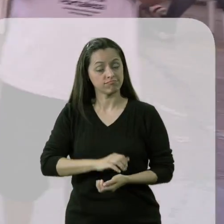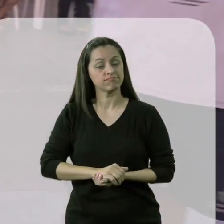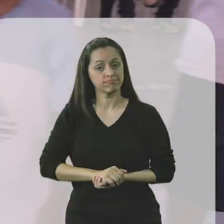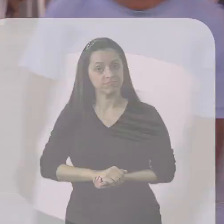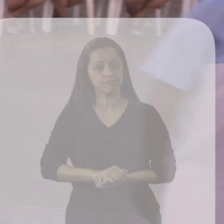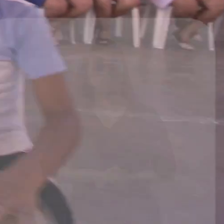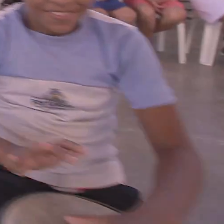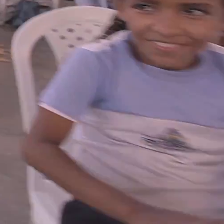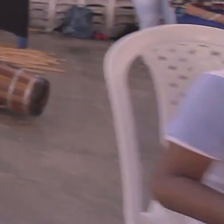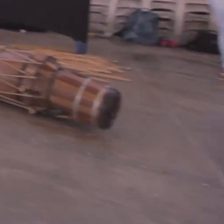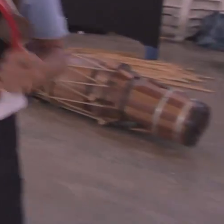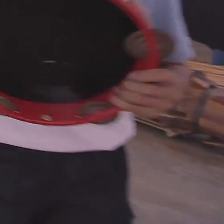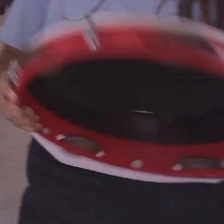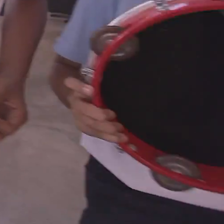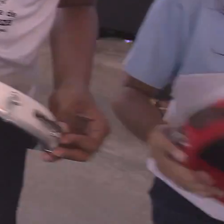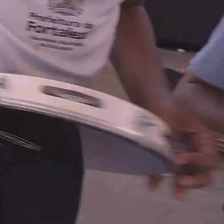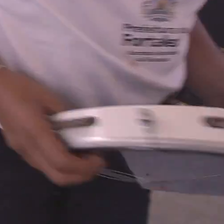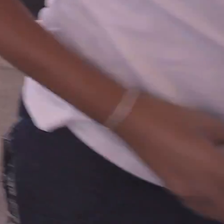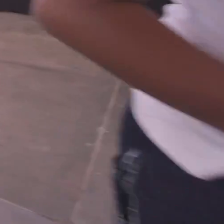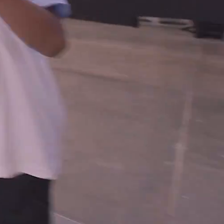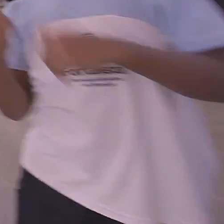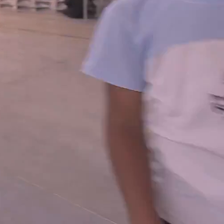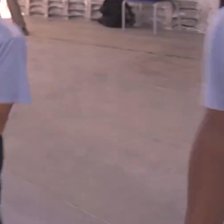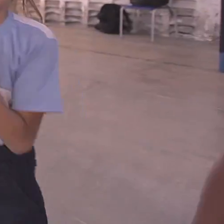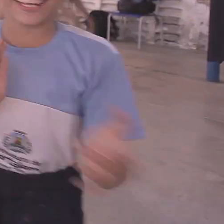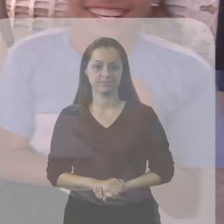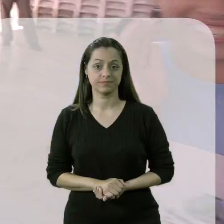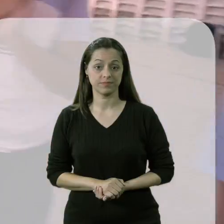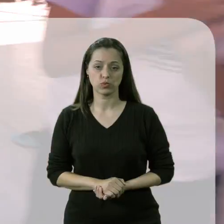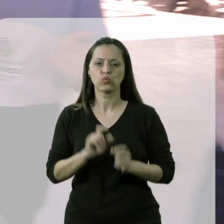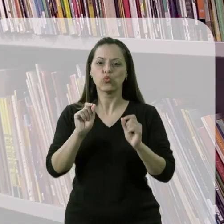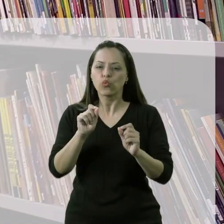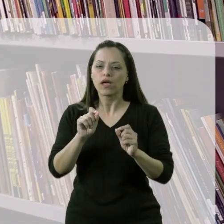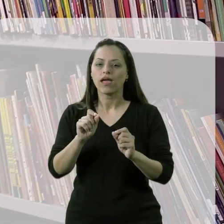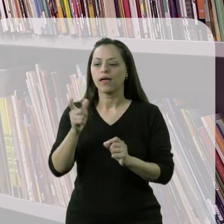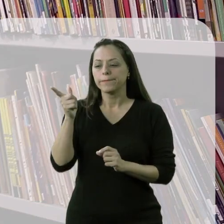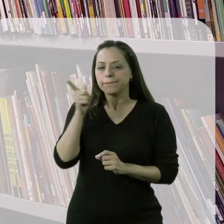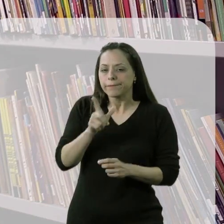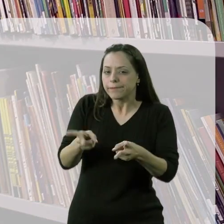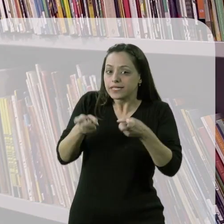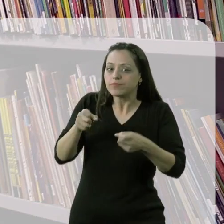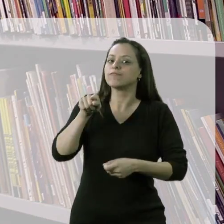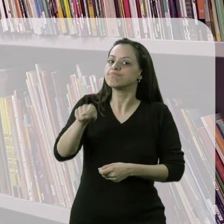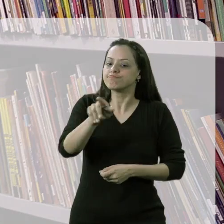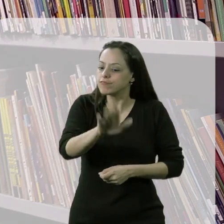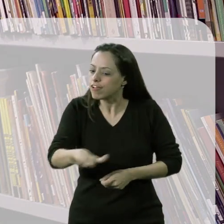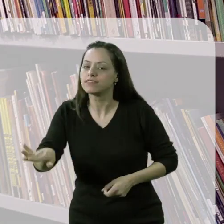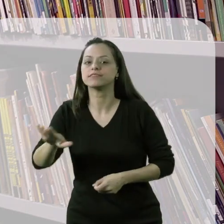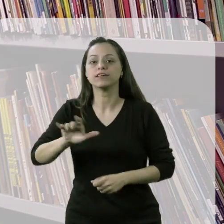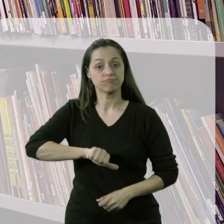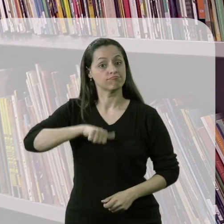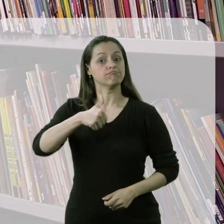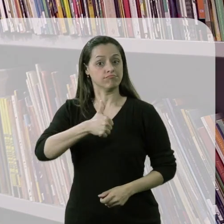elevada. Norma Furtado, atendimento educacional especializado. Um dos principais resultados foi a questão da